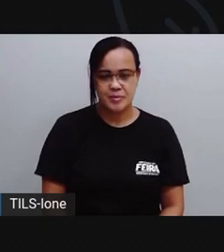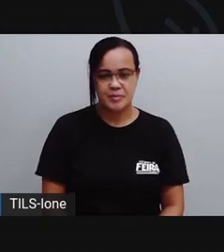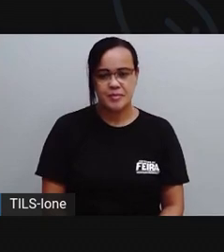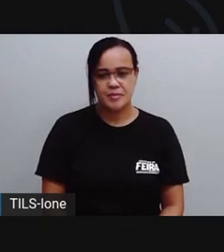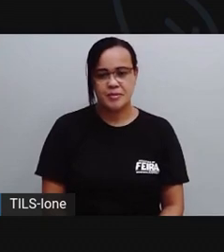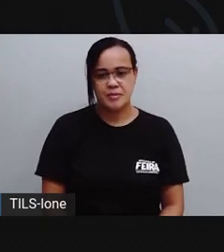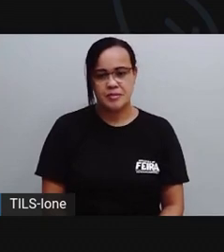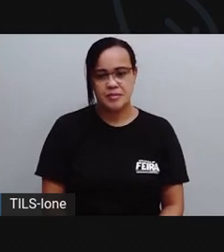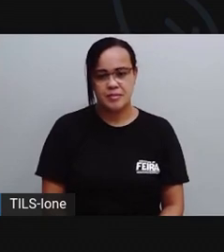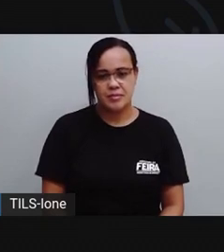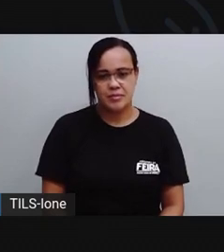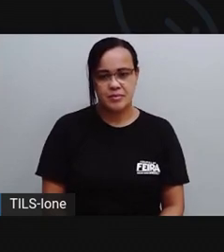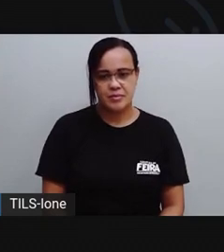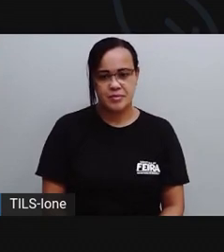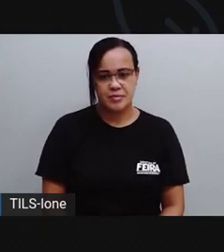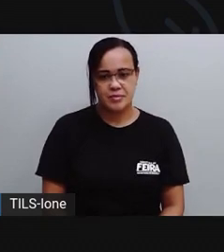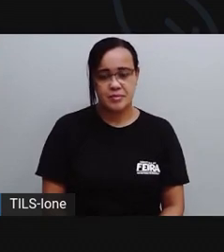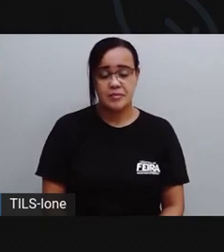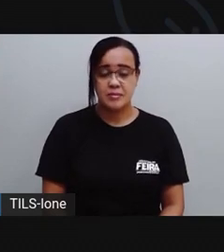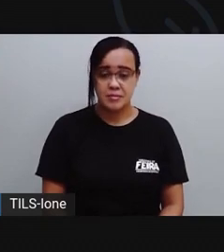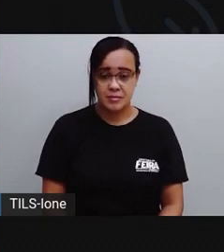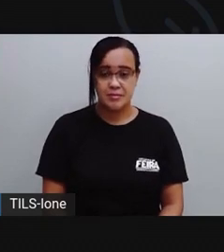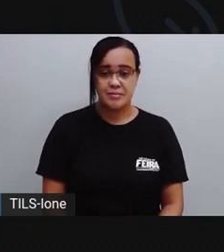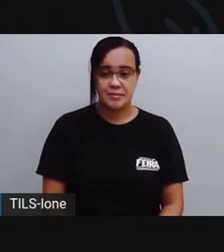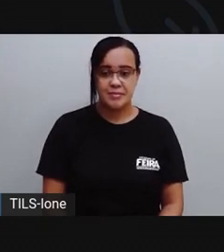E outra assim, ó. Peraí.